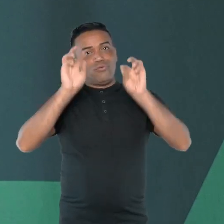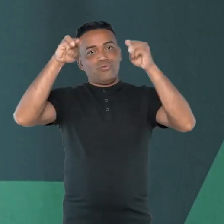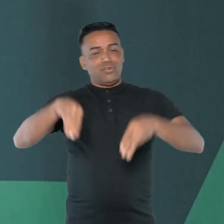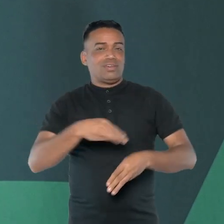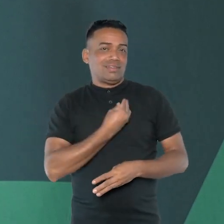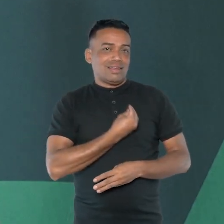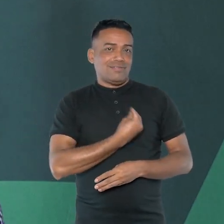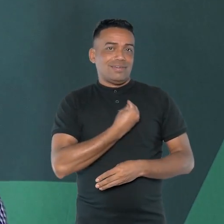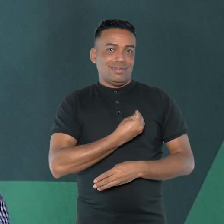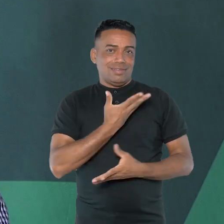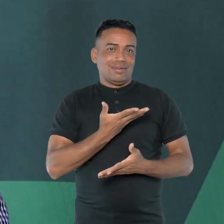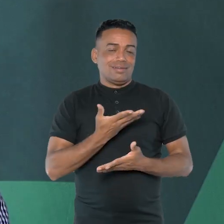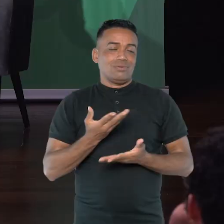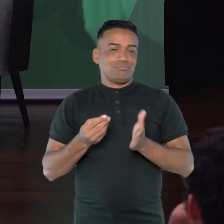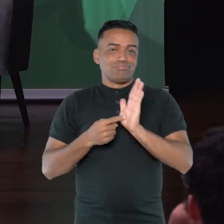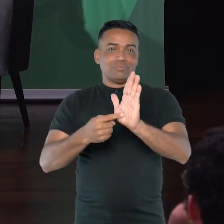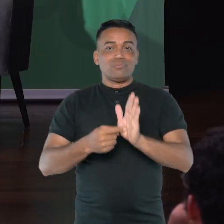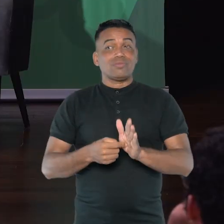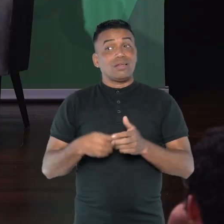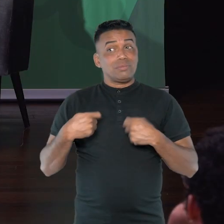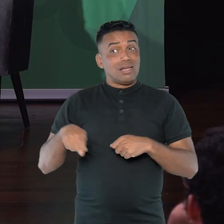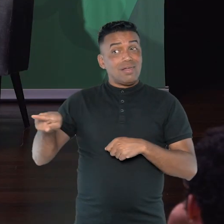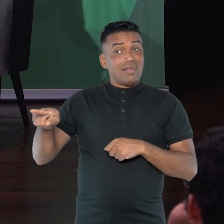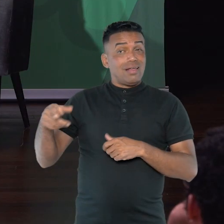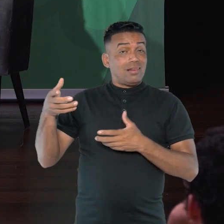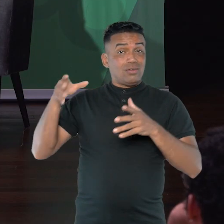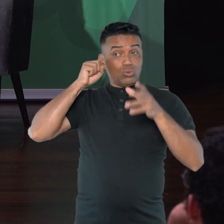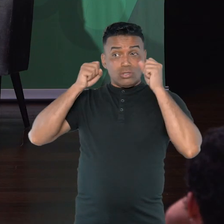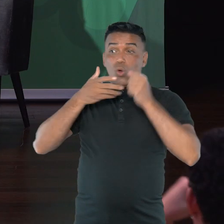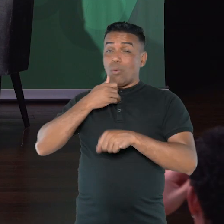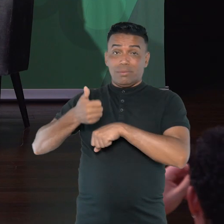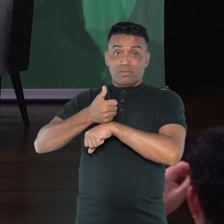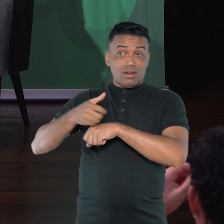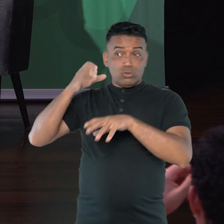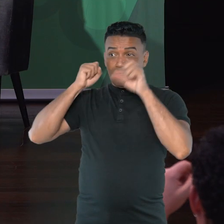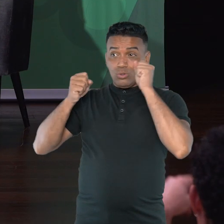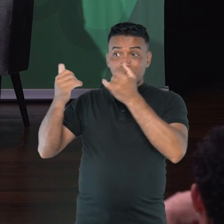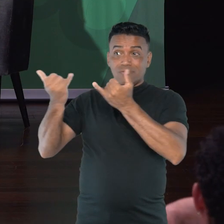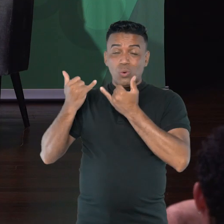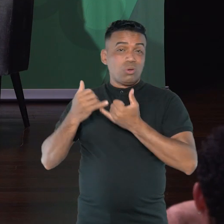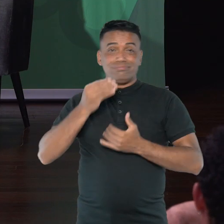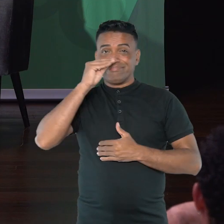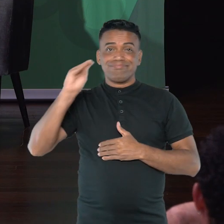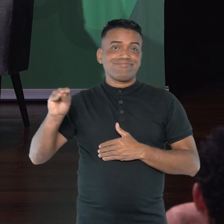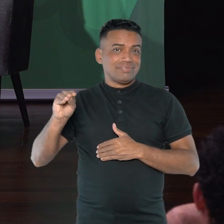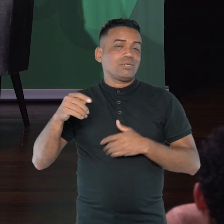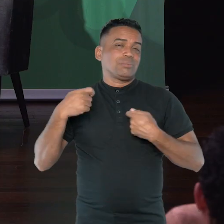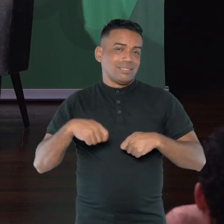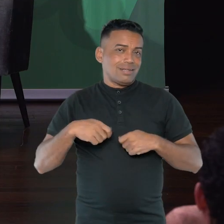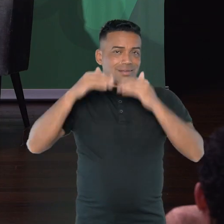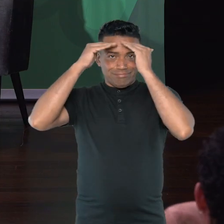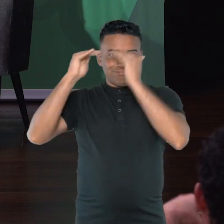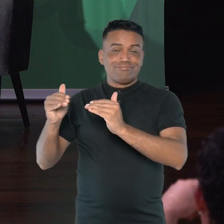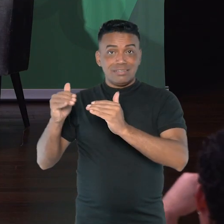qual ela repassa aqui. Eu deveria ter escutado o que me disse o escutador. E ela conta a história, então é muito fascinante para o pessoal do mercado editorial, que tem essa história em